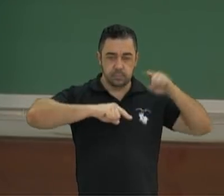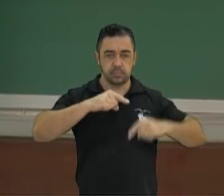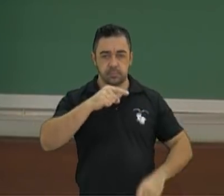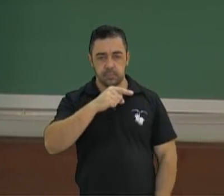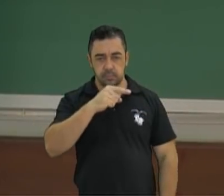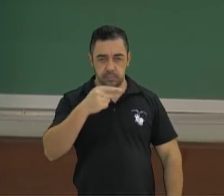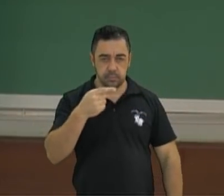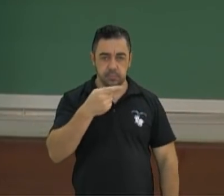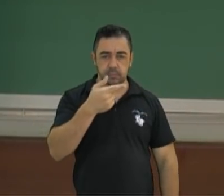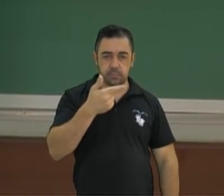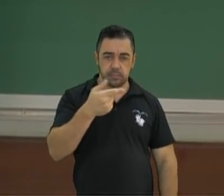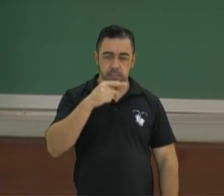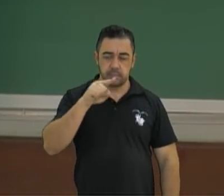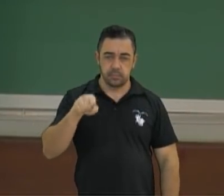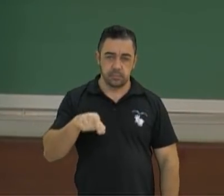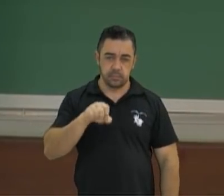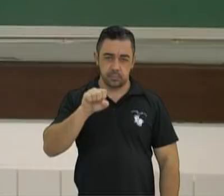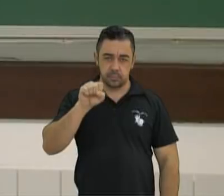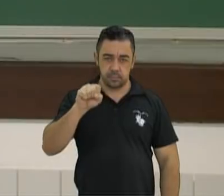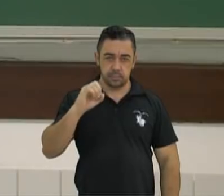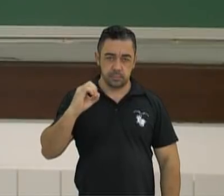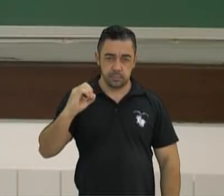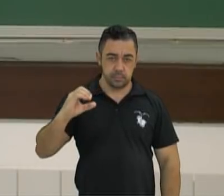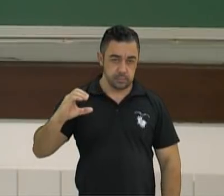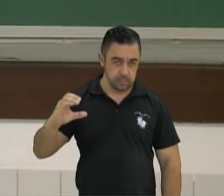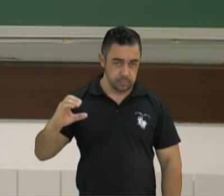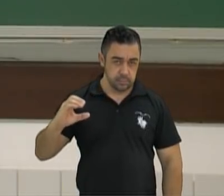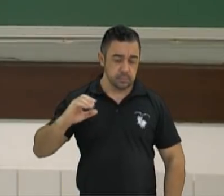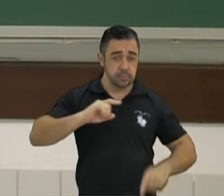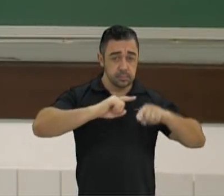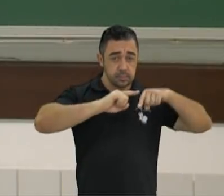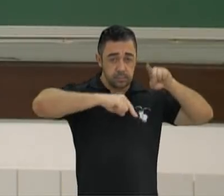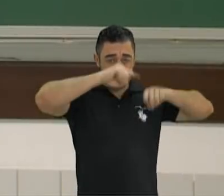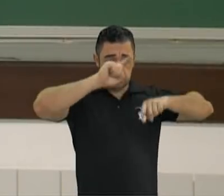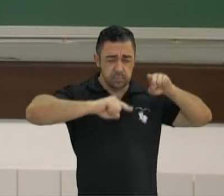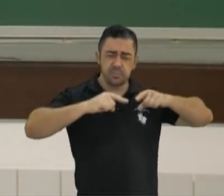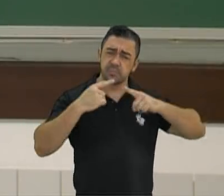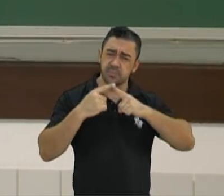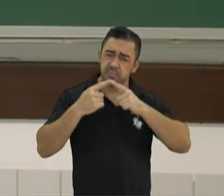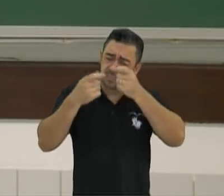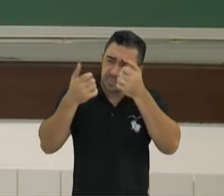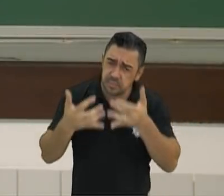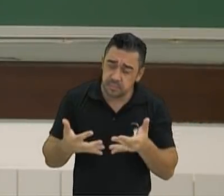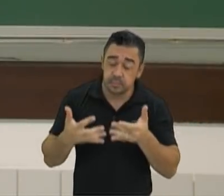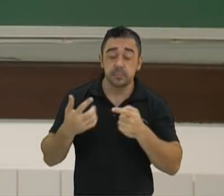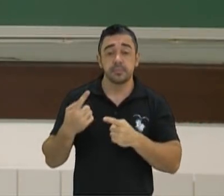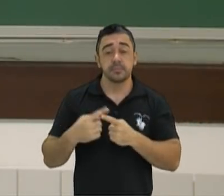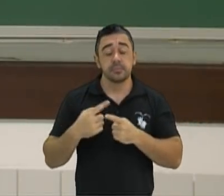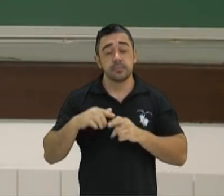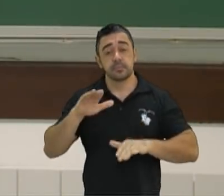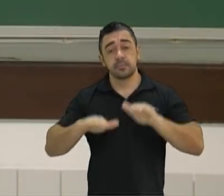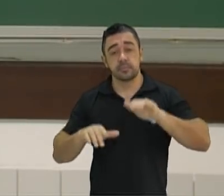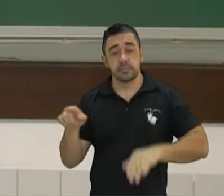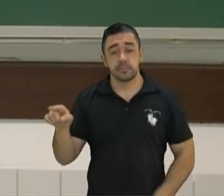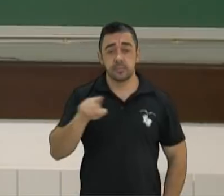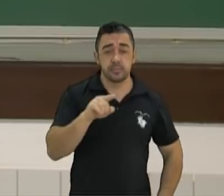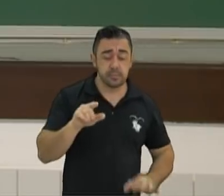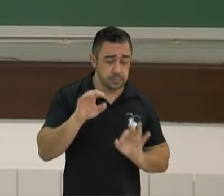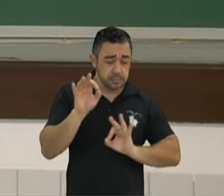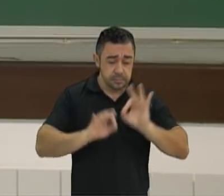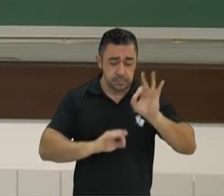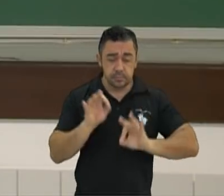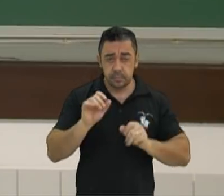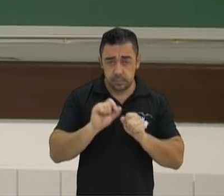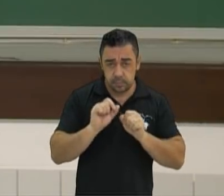menos 2,8 graus Celsius. Por que a professora está explicando assim? Porque, de repente, você vai querer montar